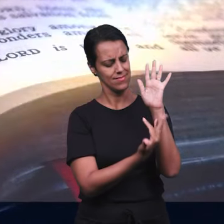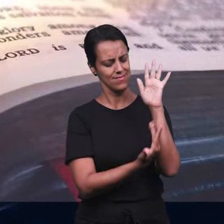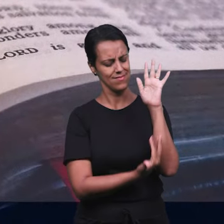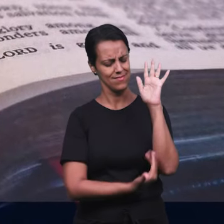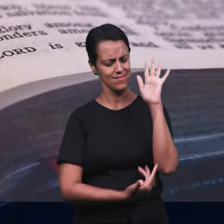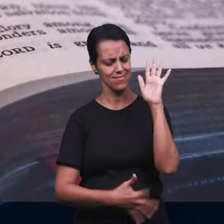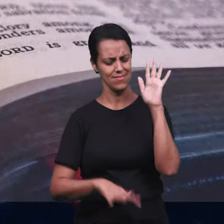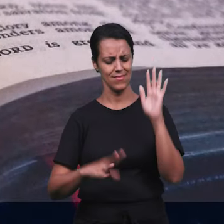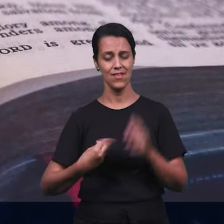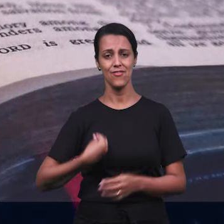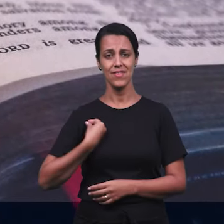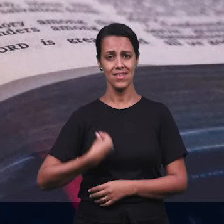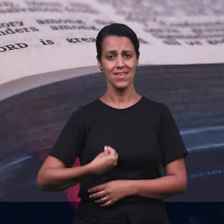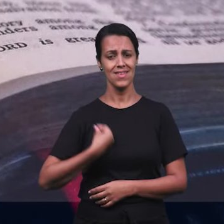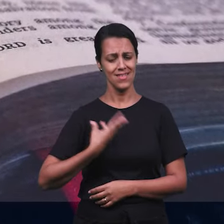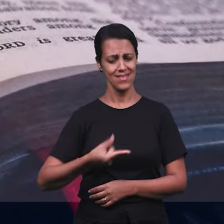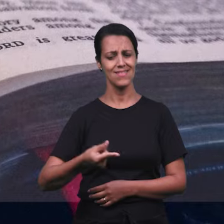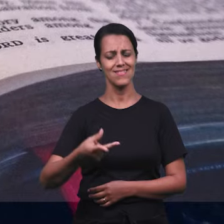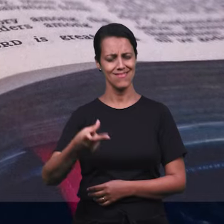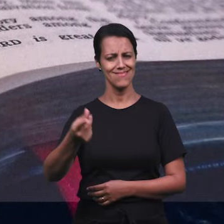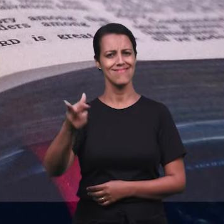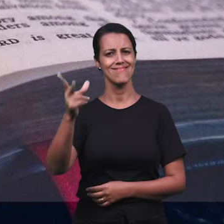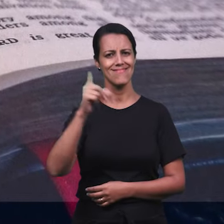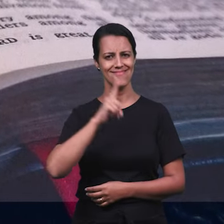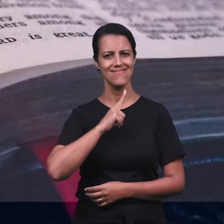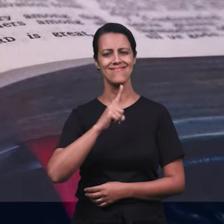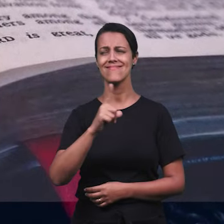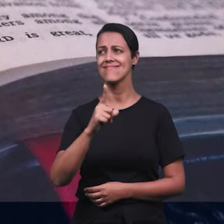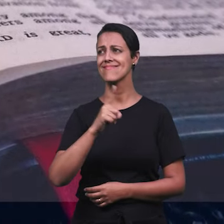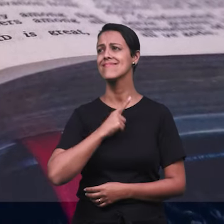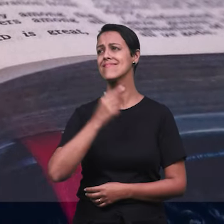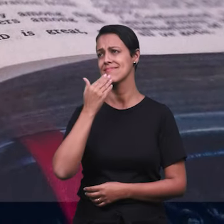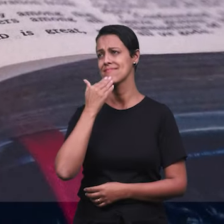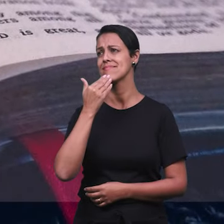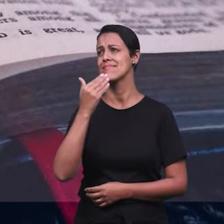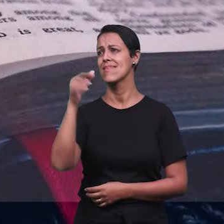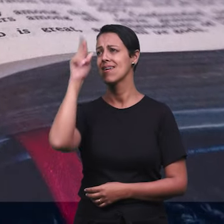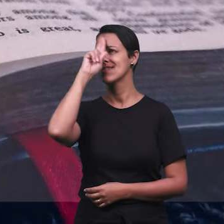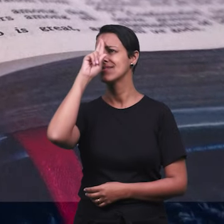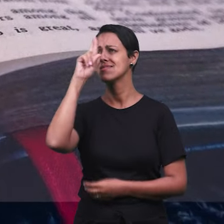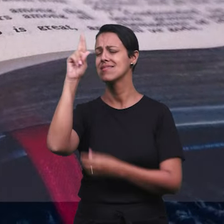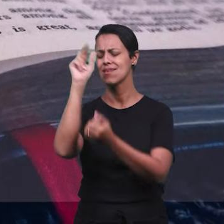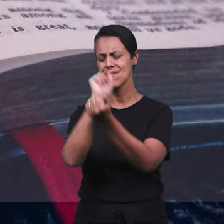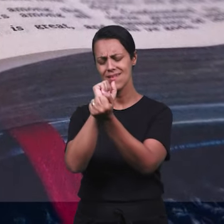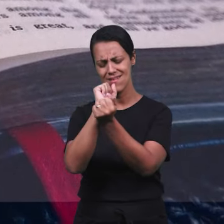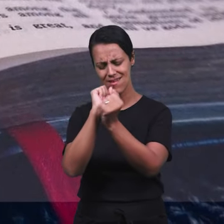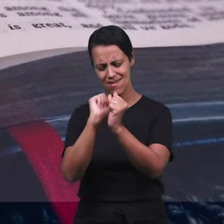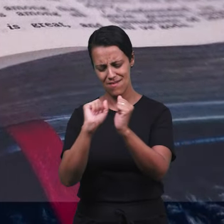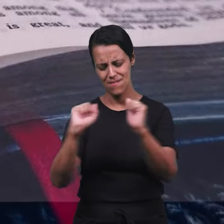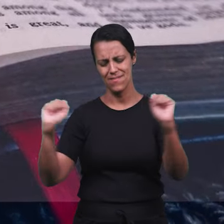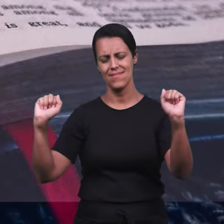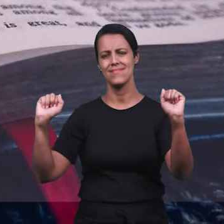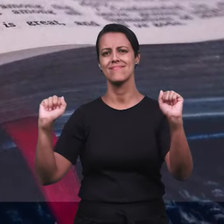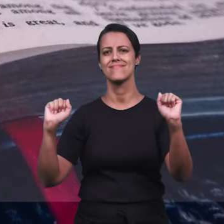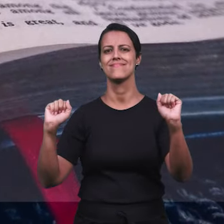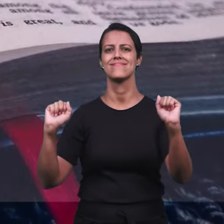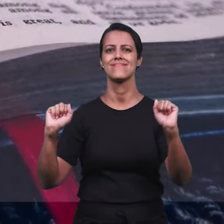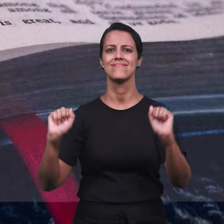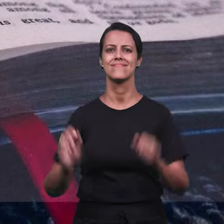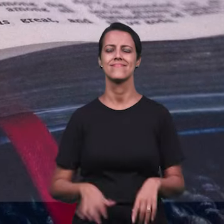sangue que vida ó bendito vem me